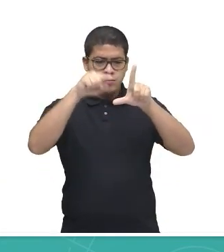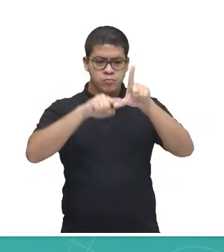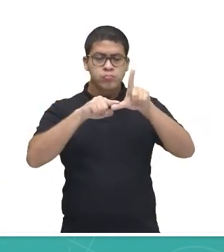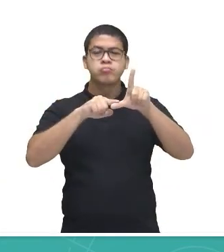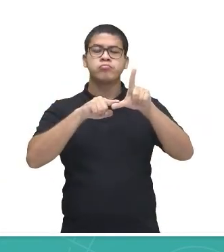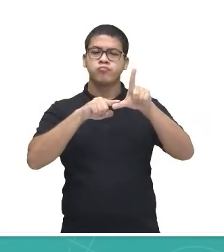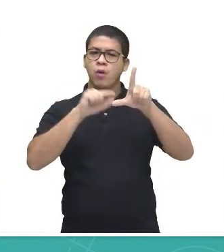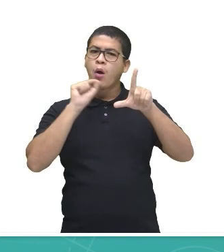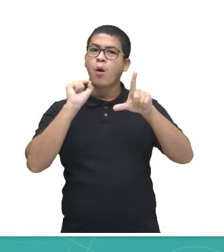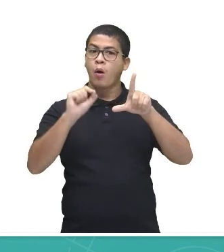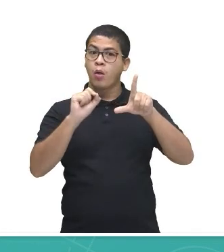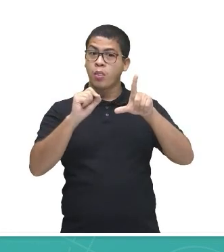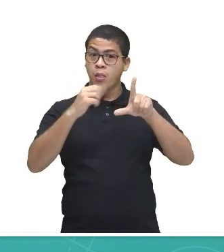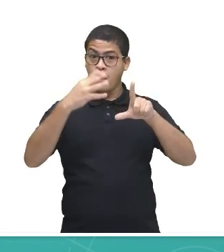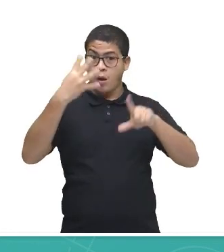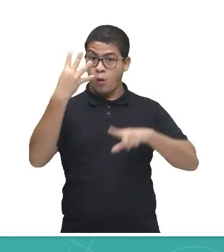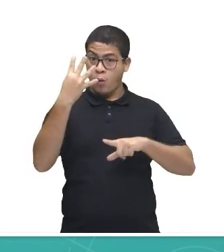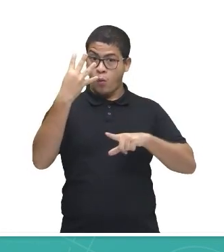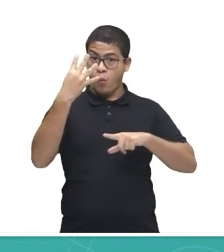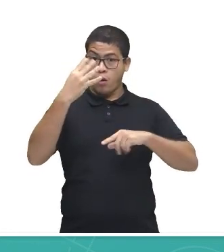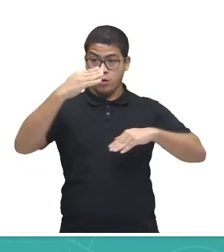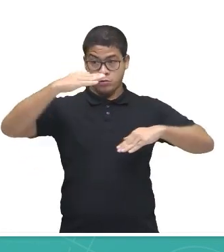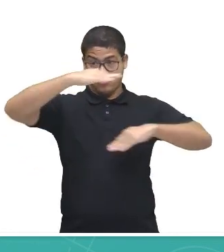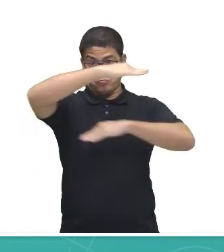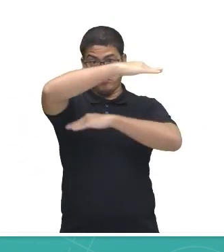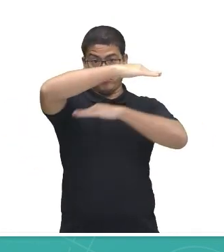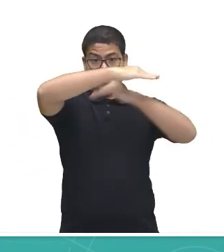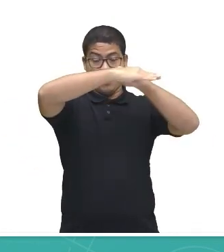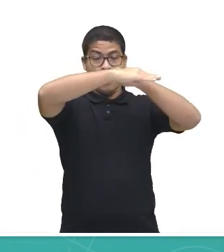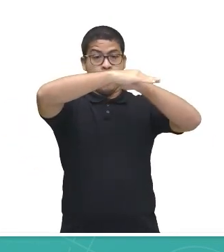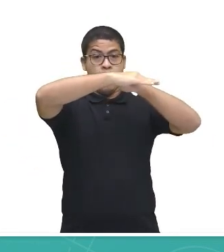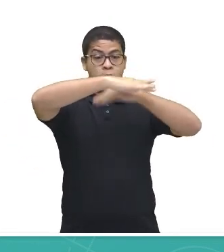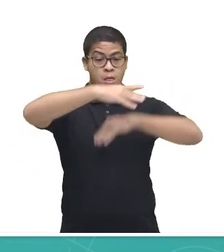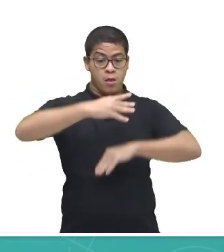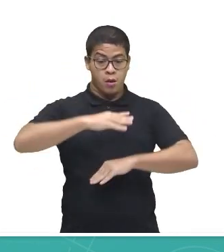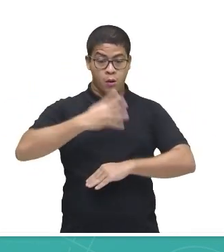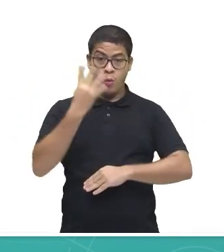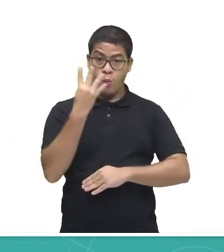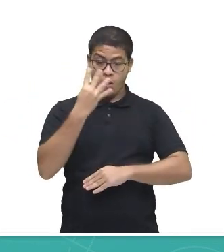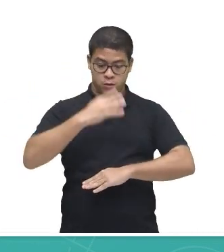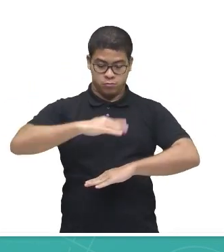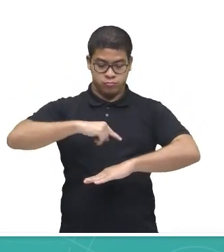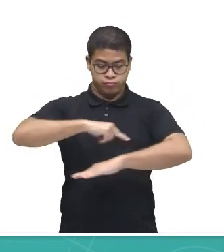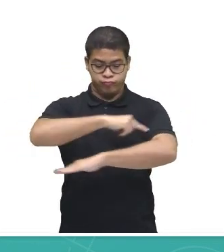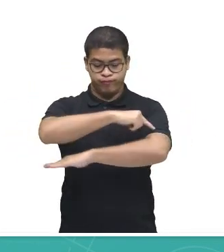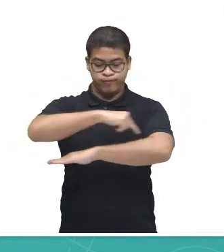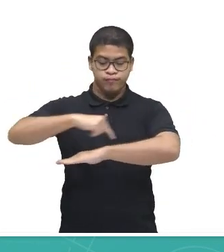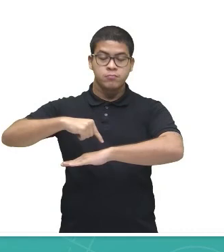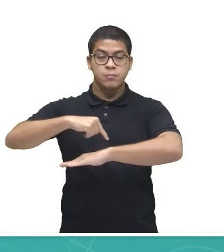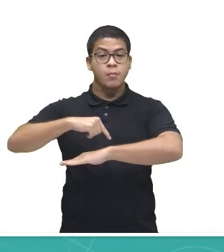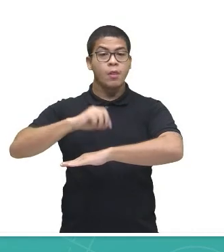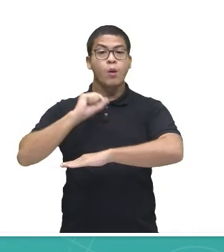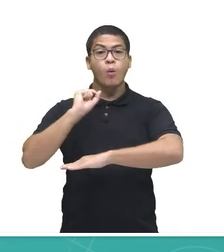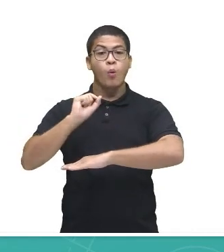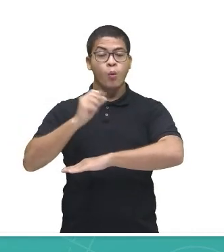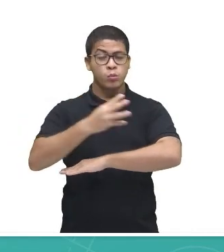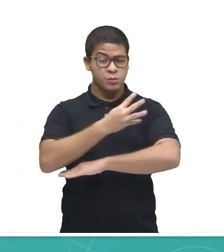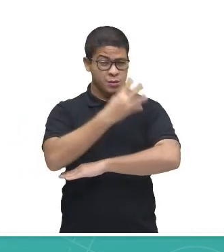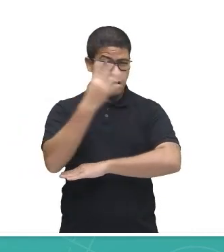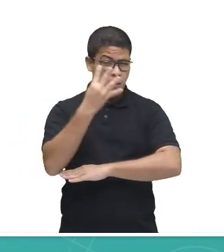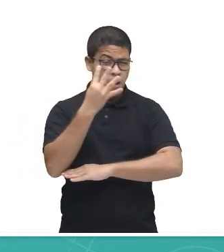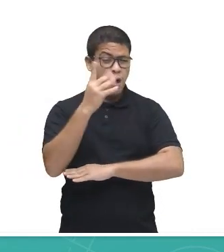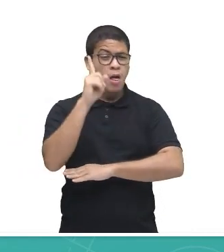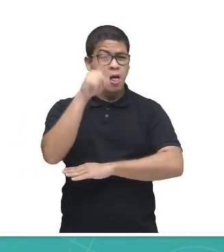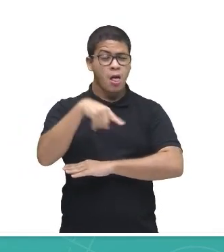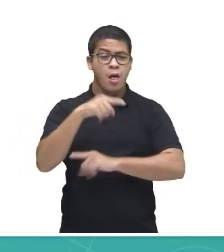tem quatro na reta paralela que está em cima e quatro na que está embaixo. E esses quatro ângulos, eles